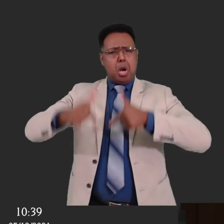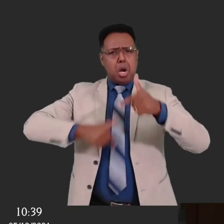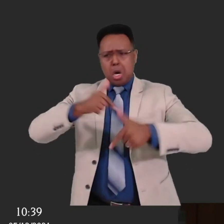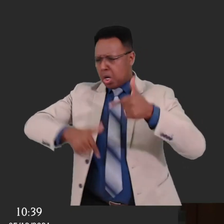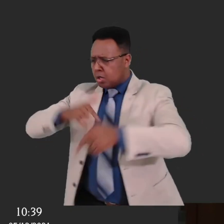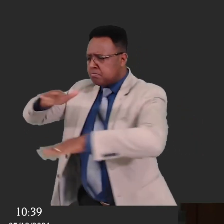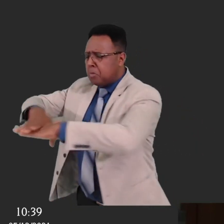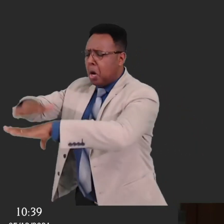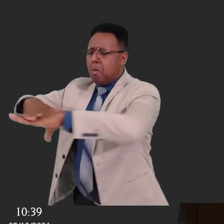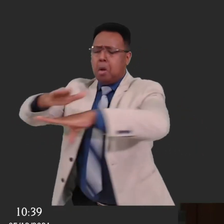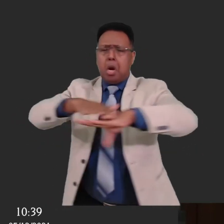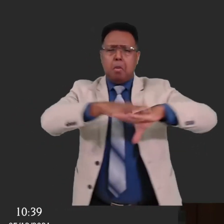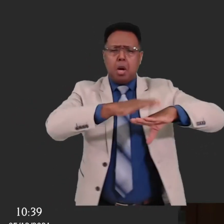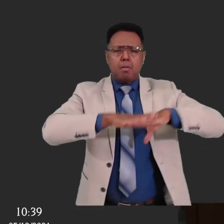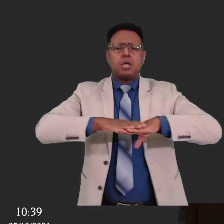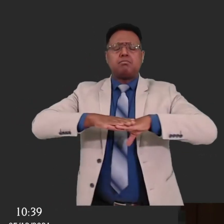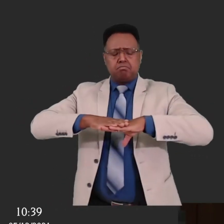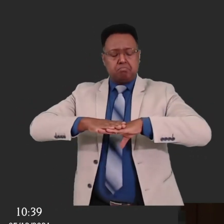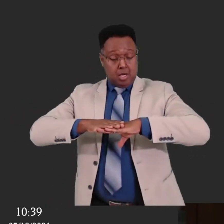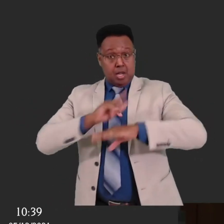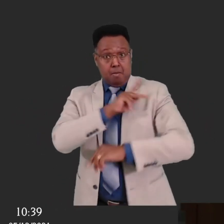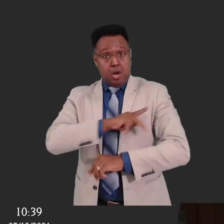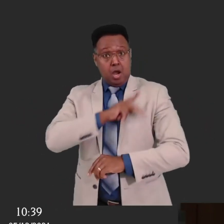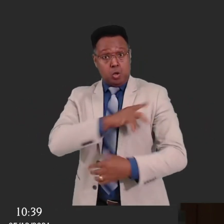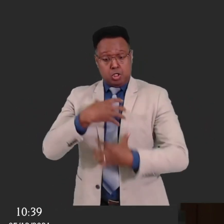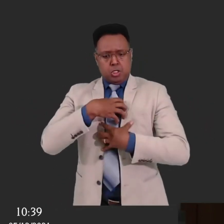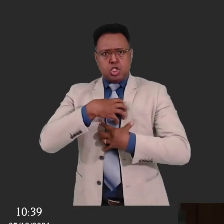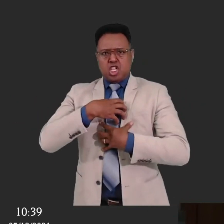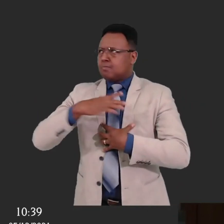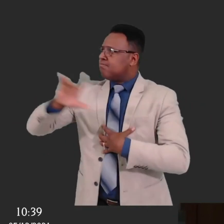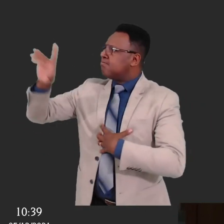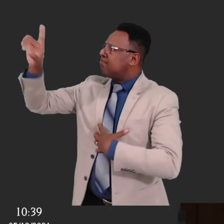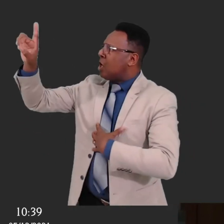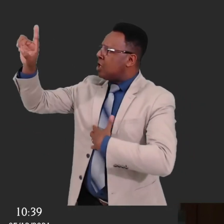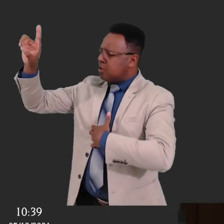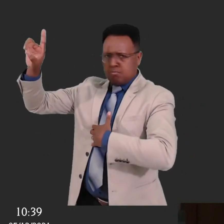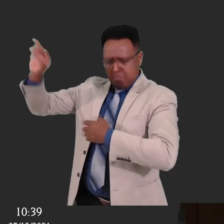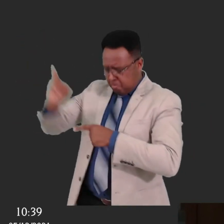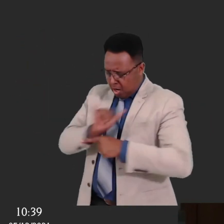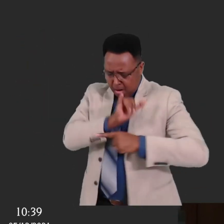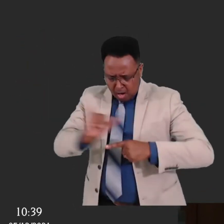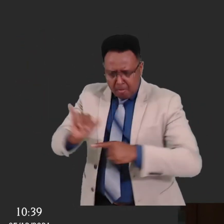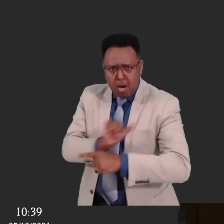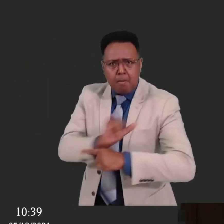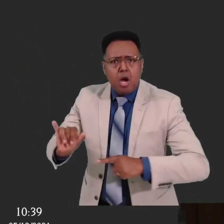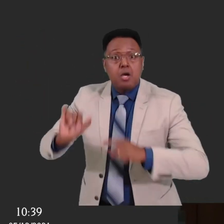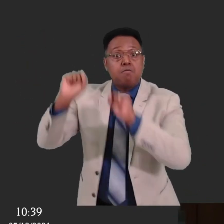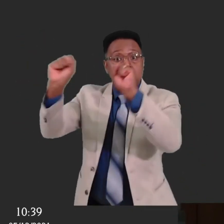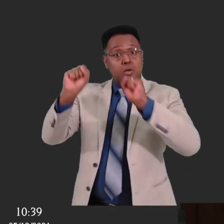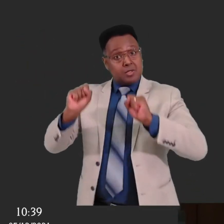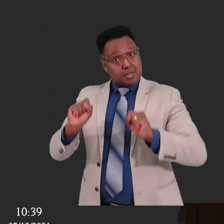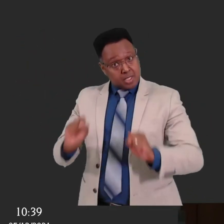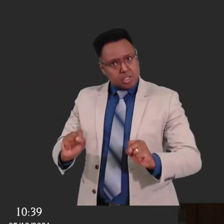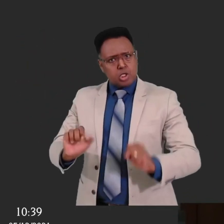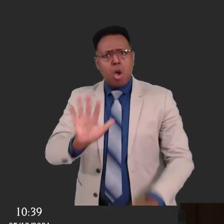mim poderosamente. Porque quero que saibais quão grande combate tenho por vós e pelos